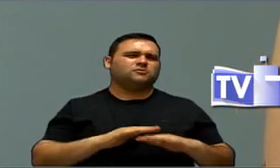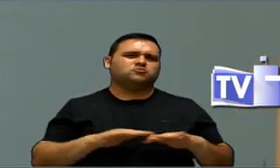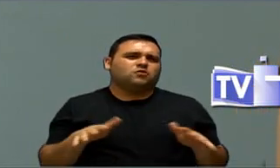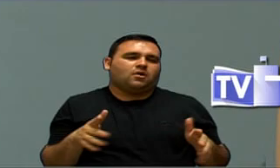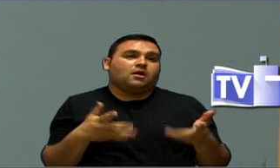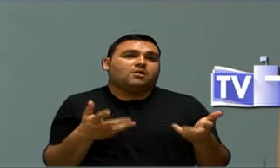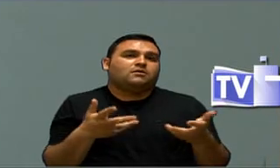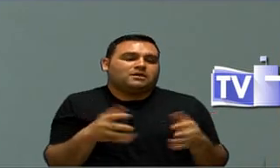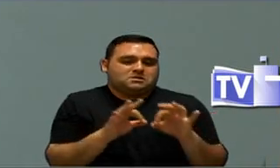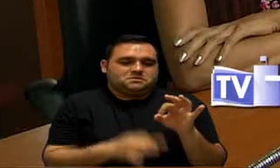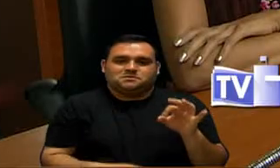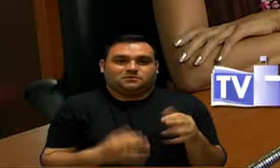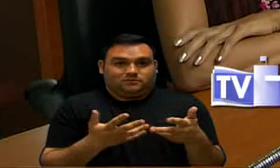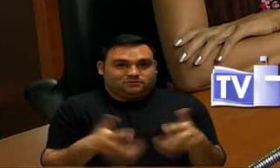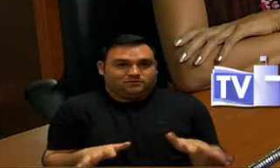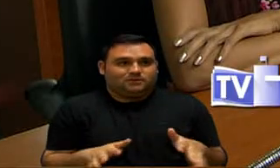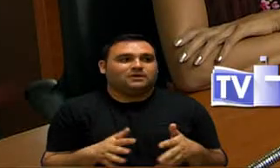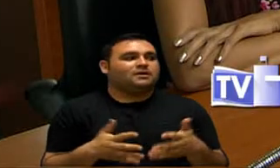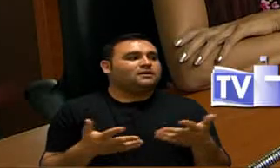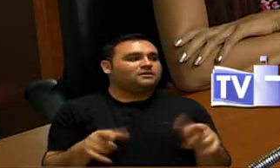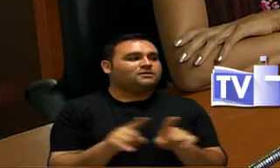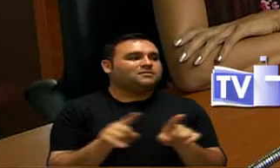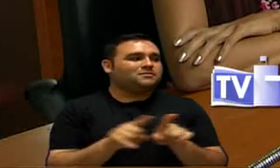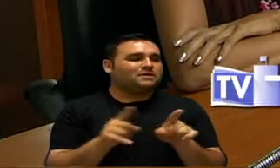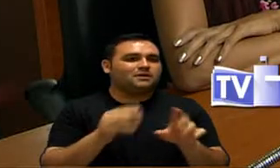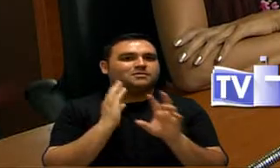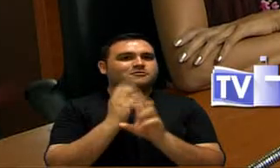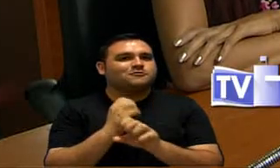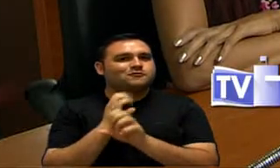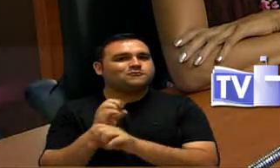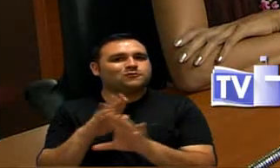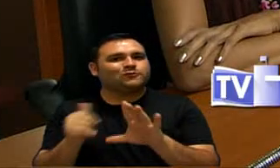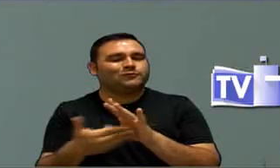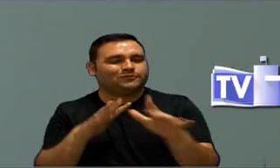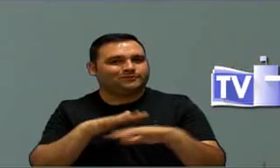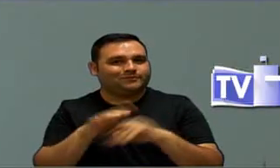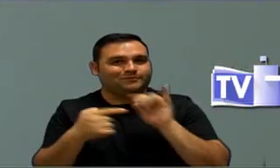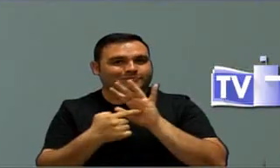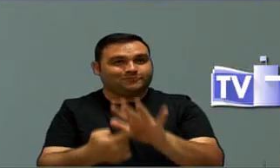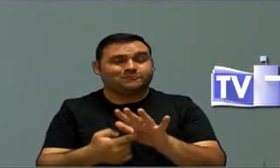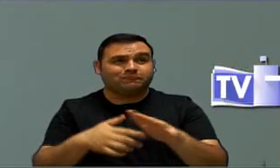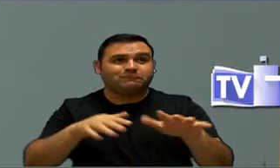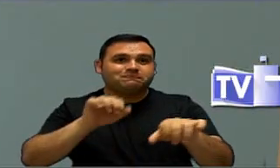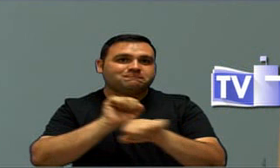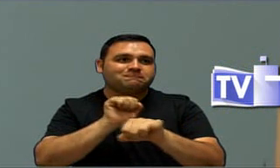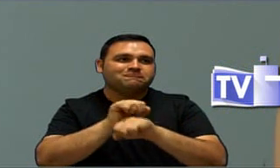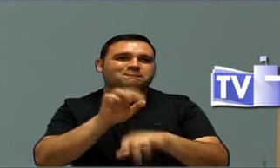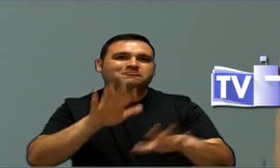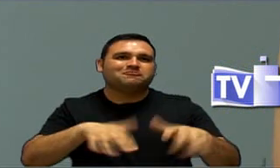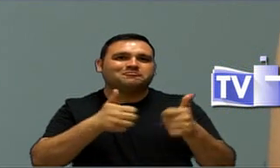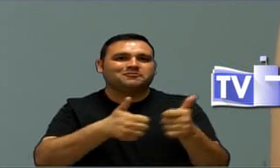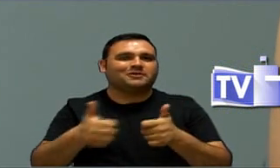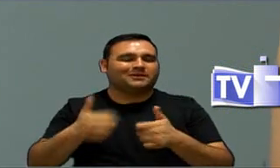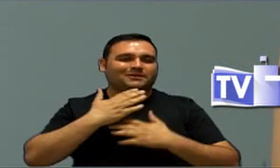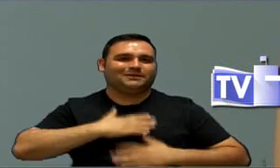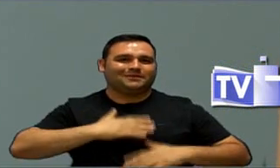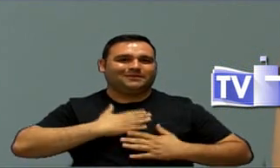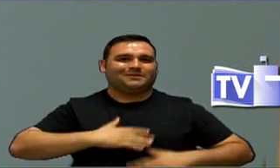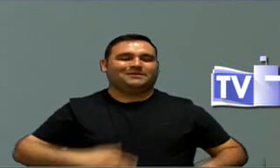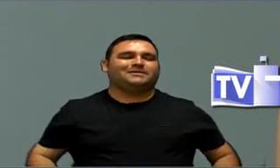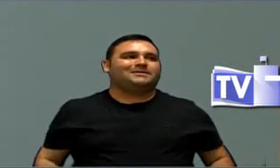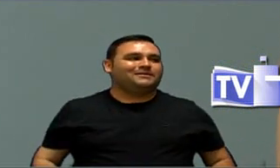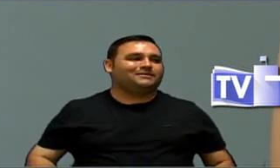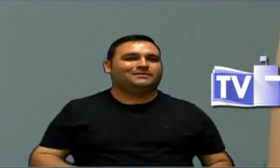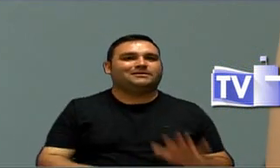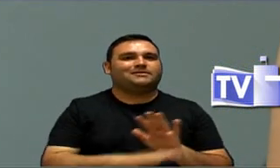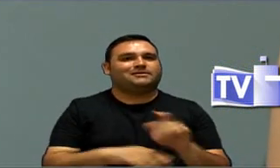eu pretendia não me estender muito, tentei trazer um tanto dados, espero que tenha sido de bom,